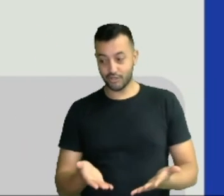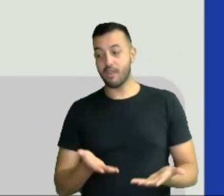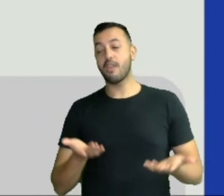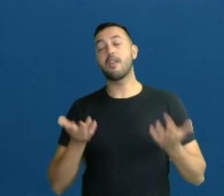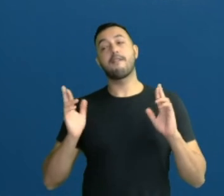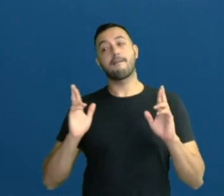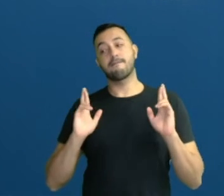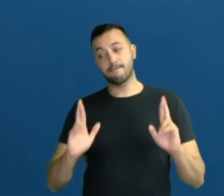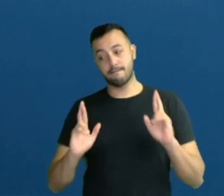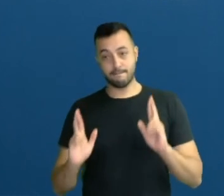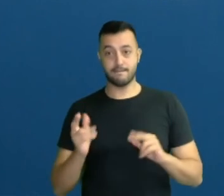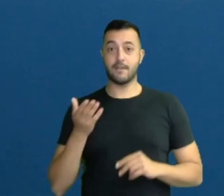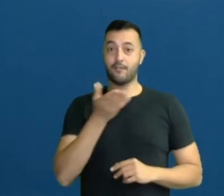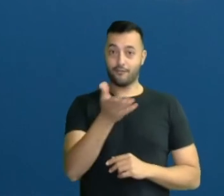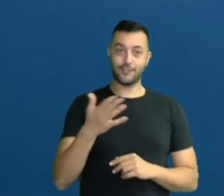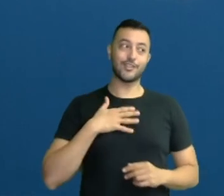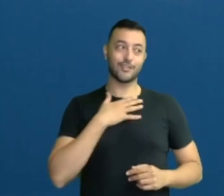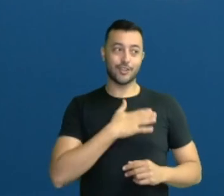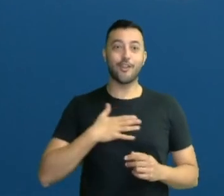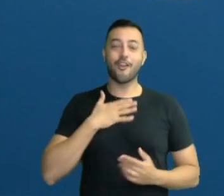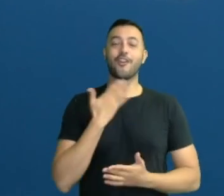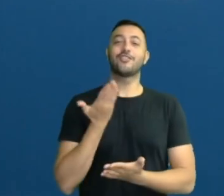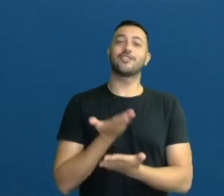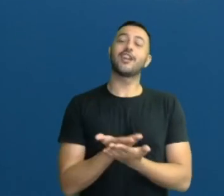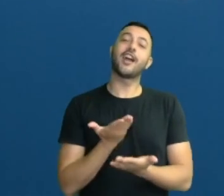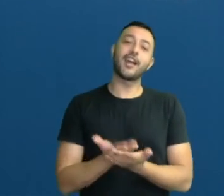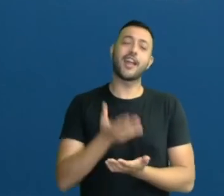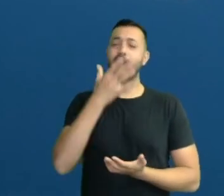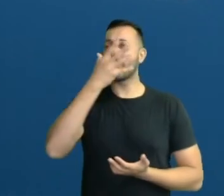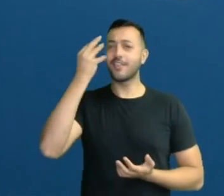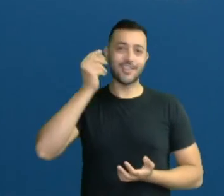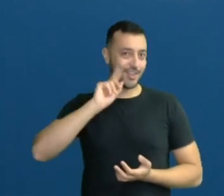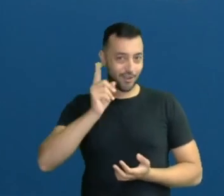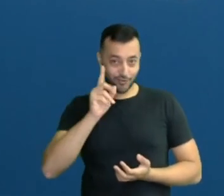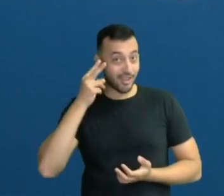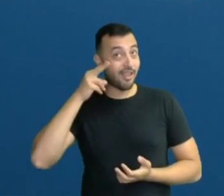Eu espero que vocês tenham gostado da aula. Não